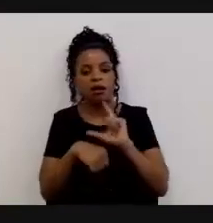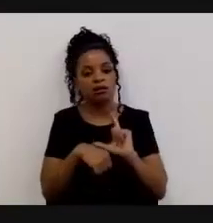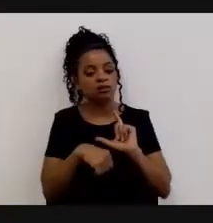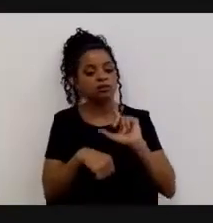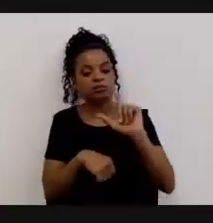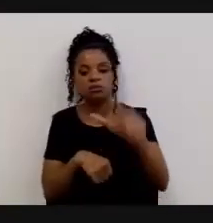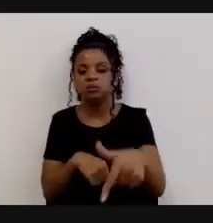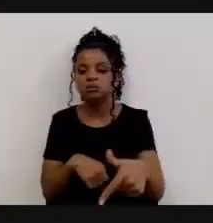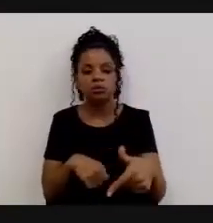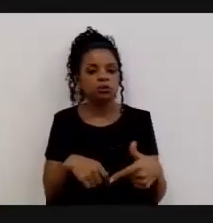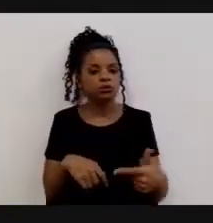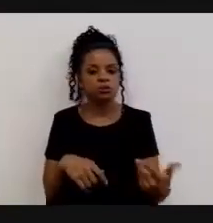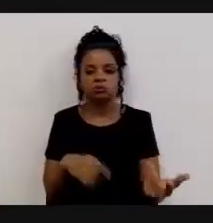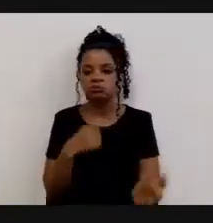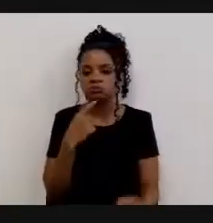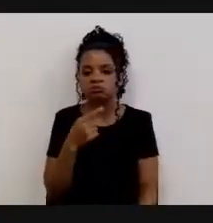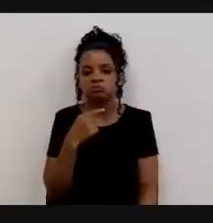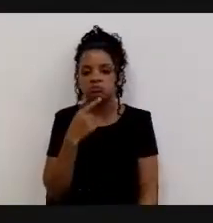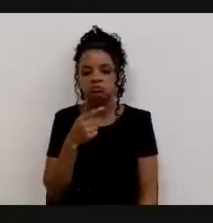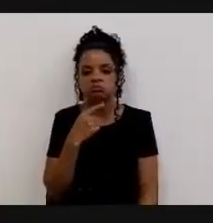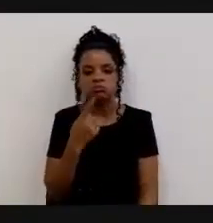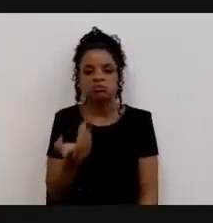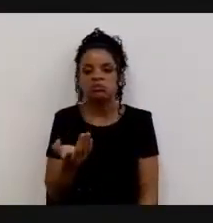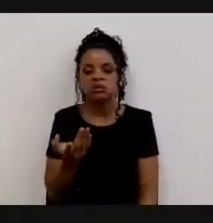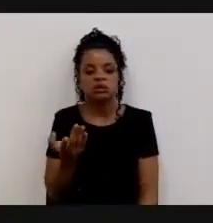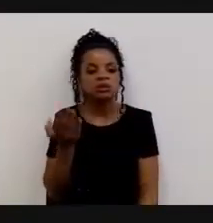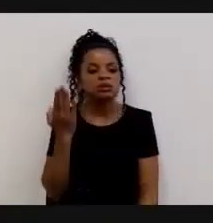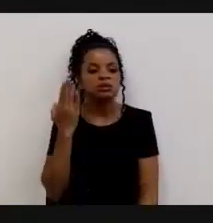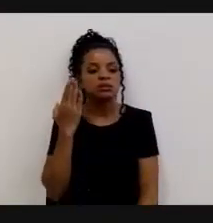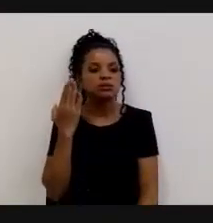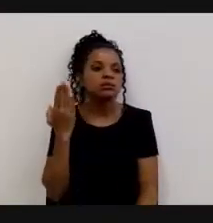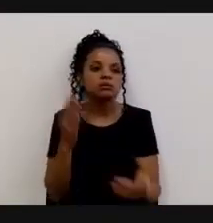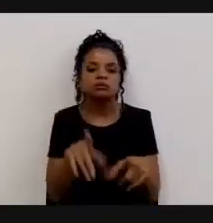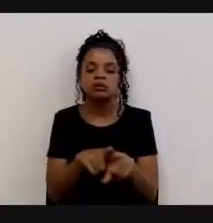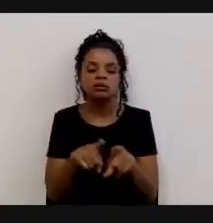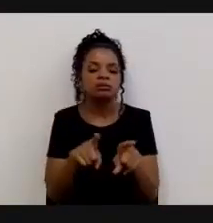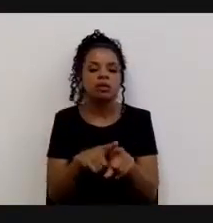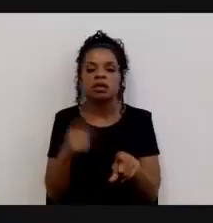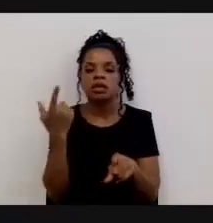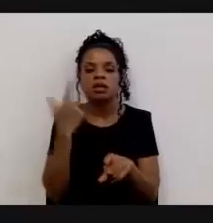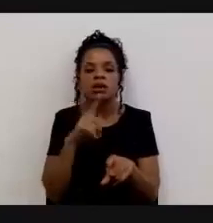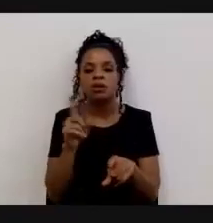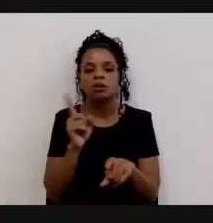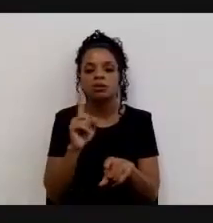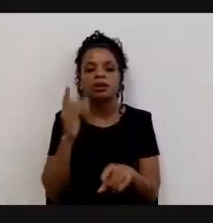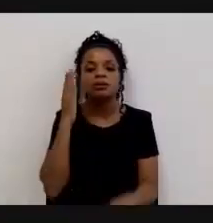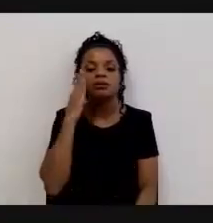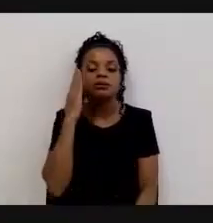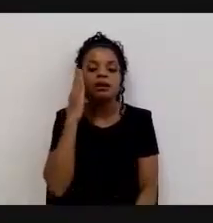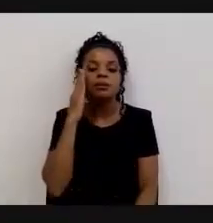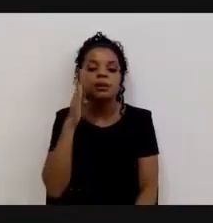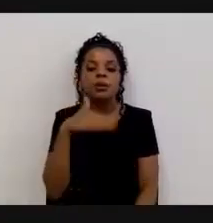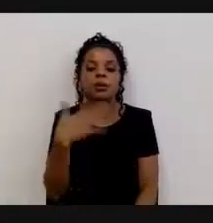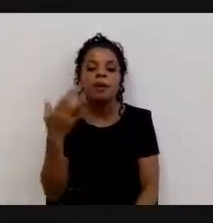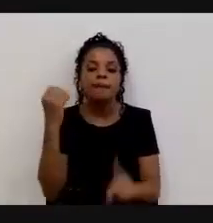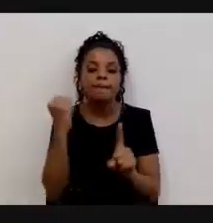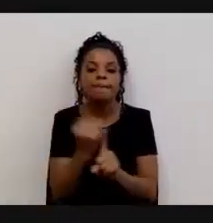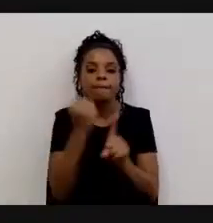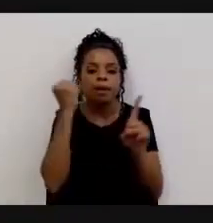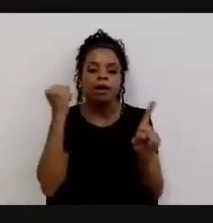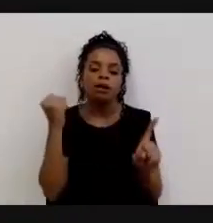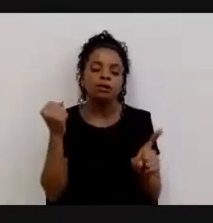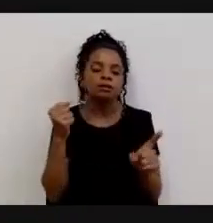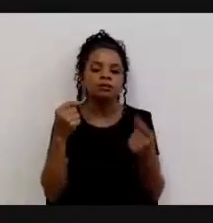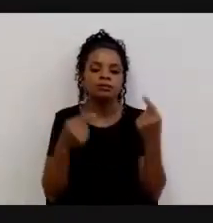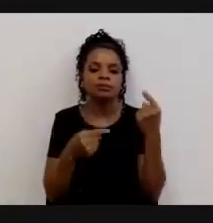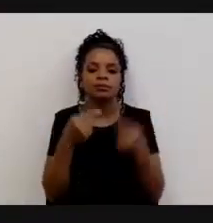que você não consegue hoje mensurar que tipo de impacto essa emenda tem nas políticas públicas